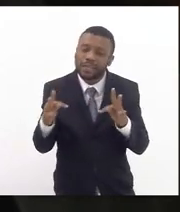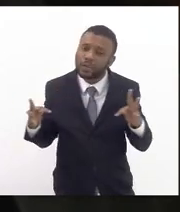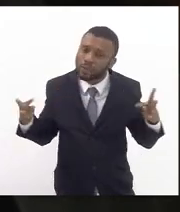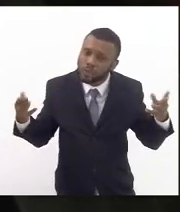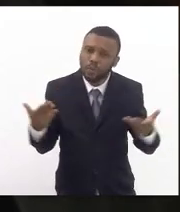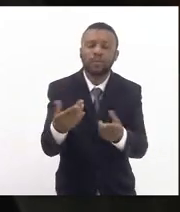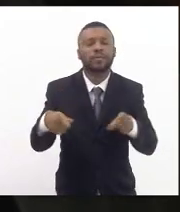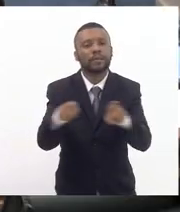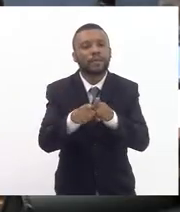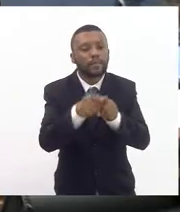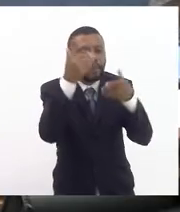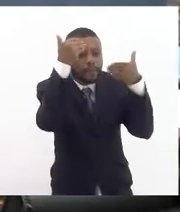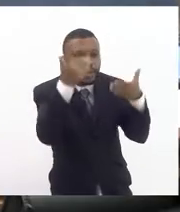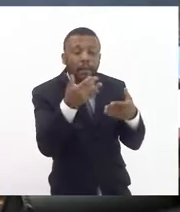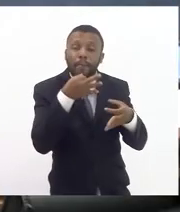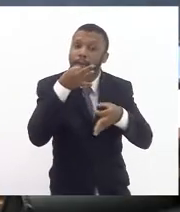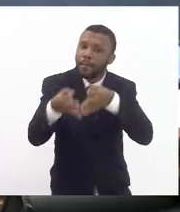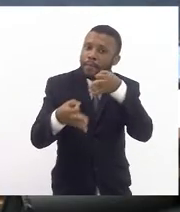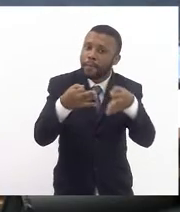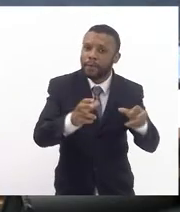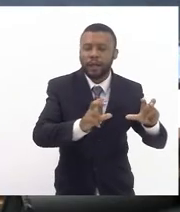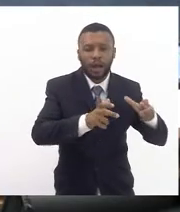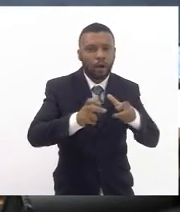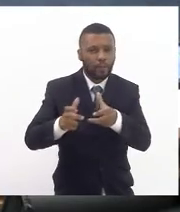das comissões.